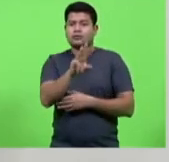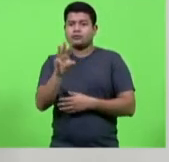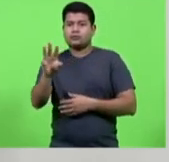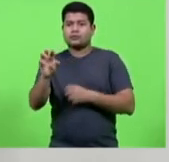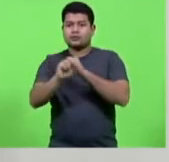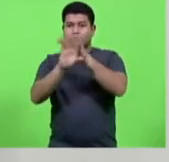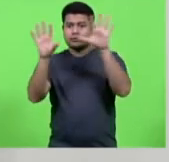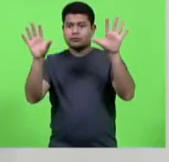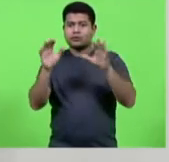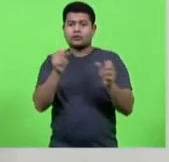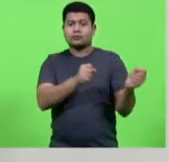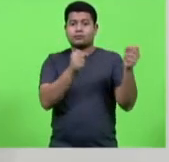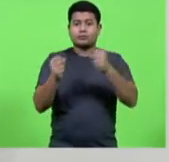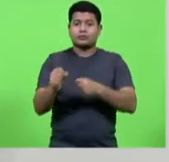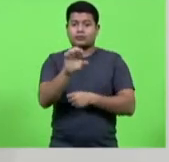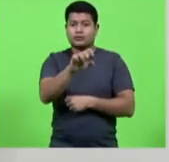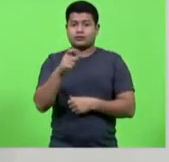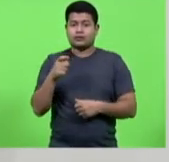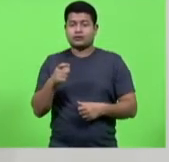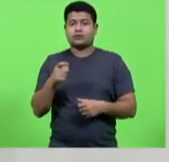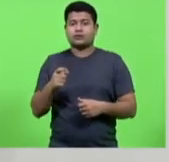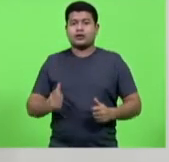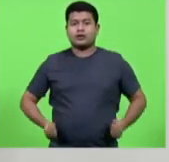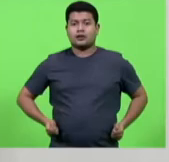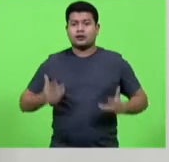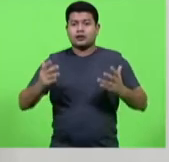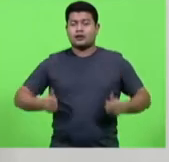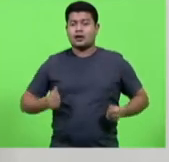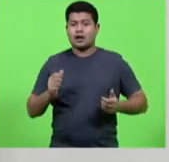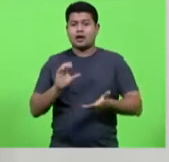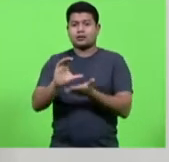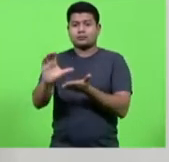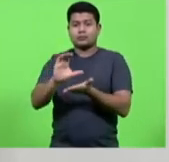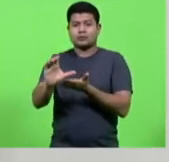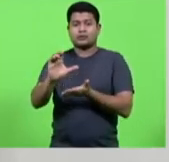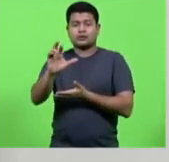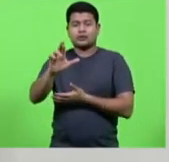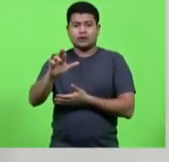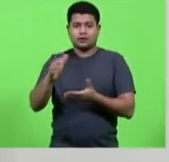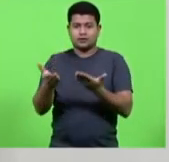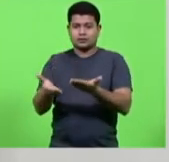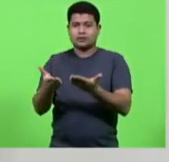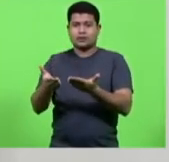gastos que foram empenhados em segurança no ano passado. Né,